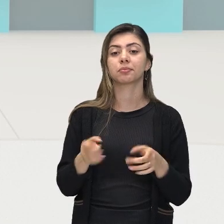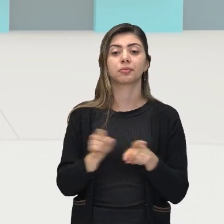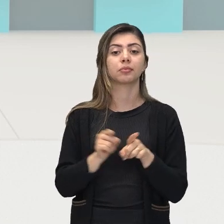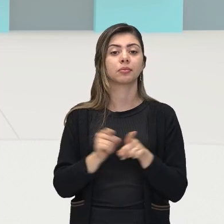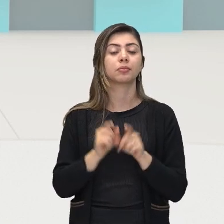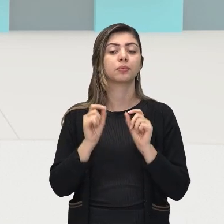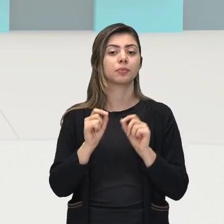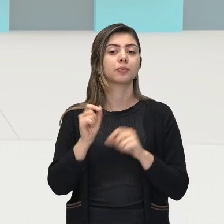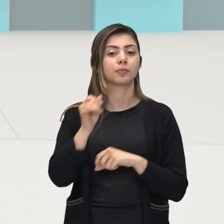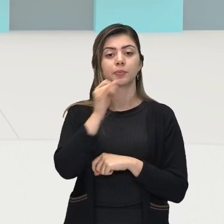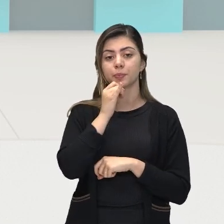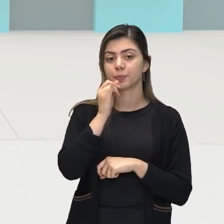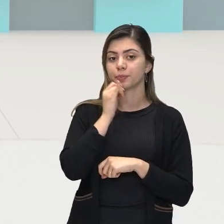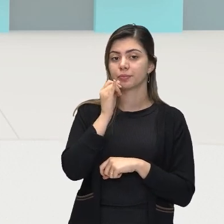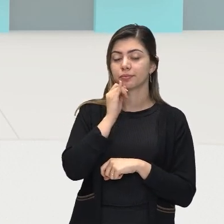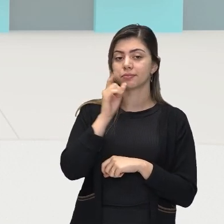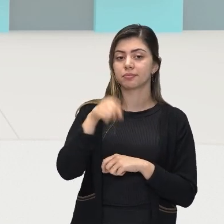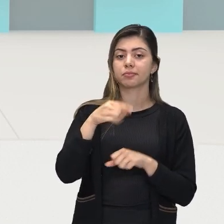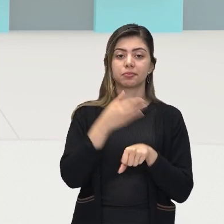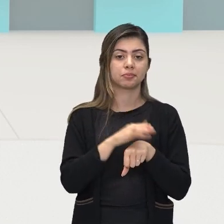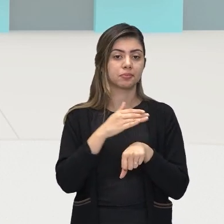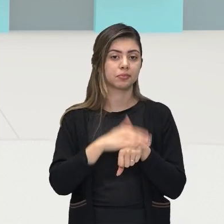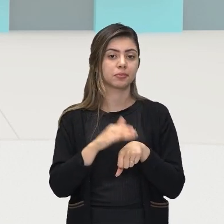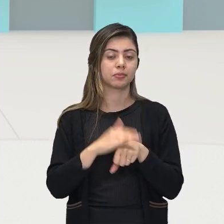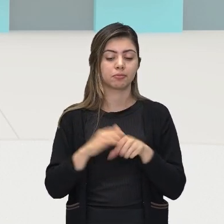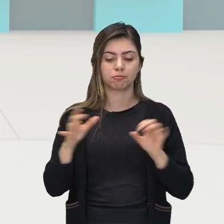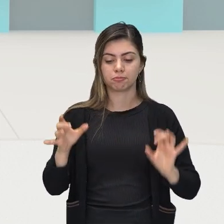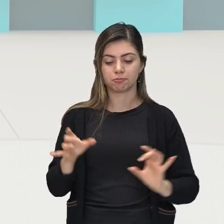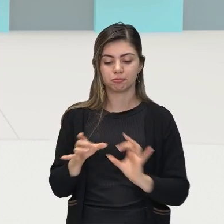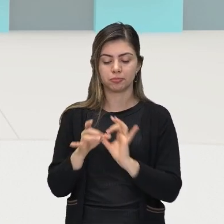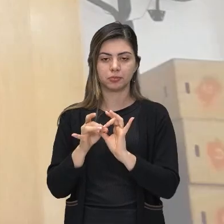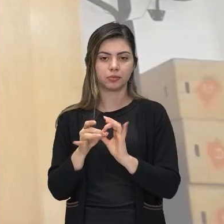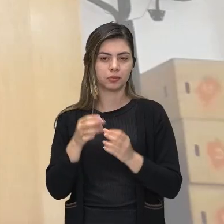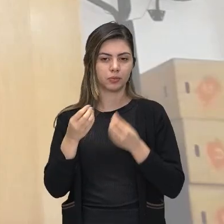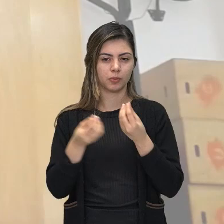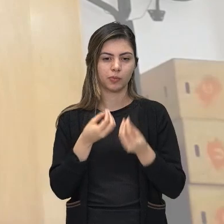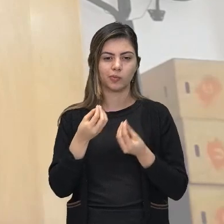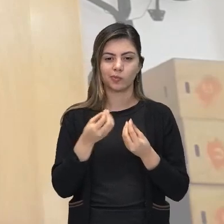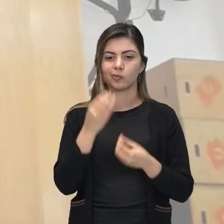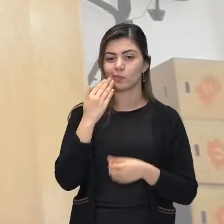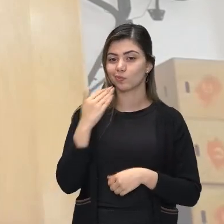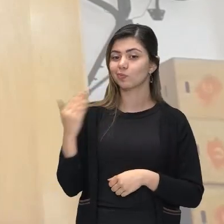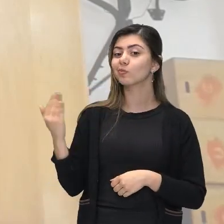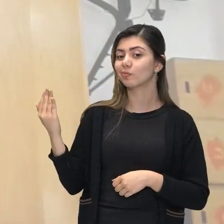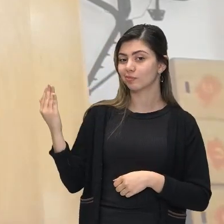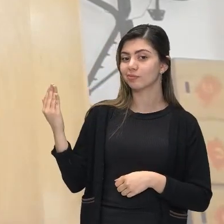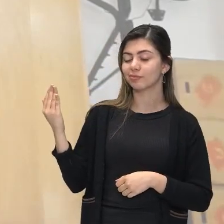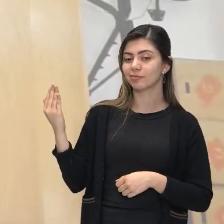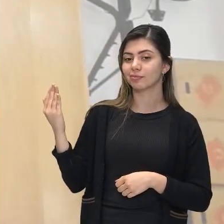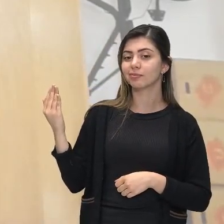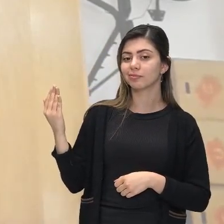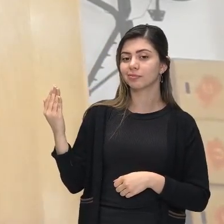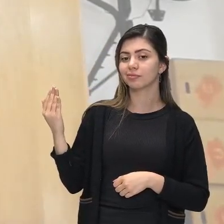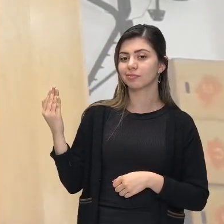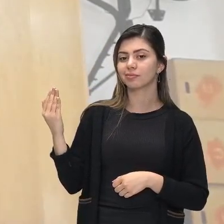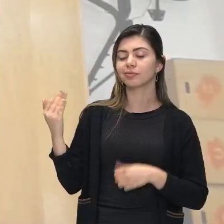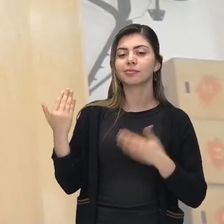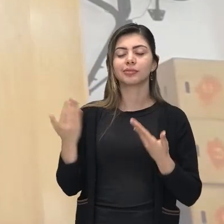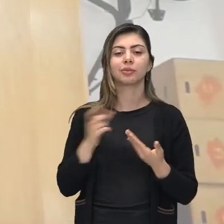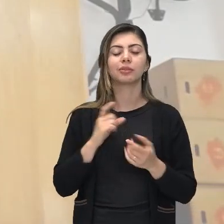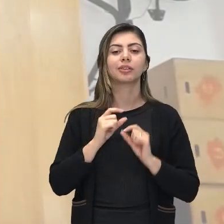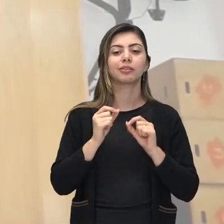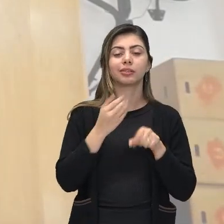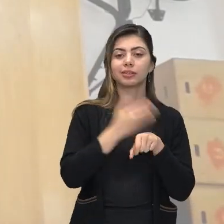o exemplo de atividades combinadas, onde eu vou ter ali atividades aeróbicas, né,